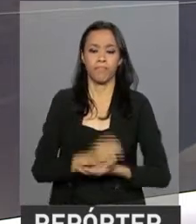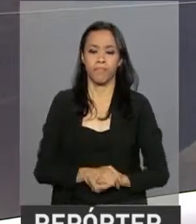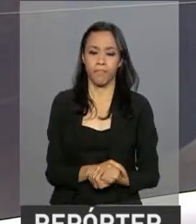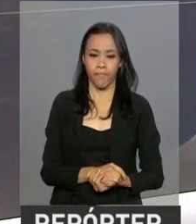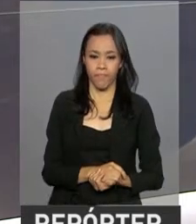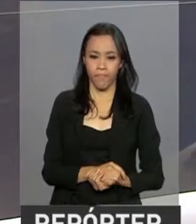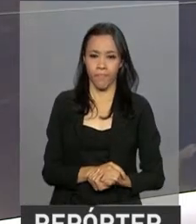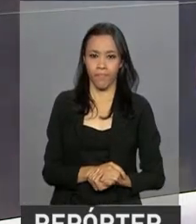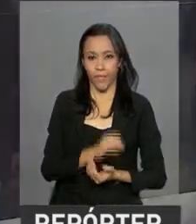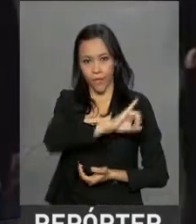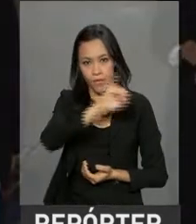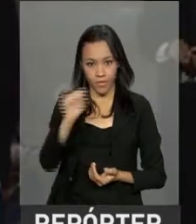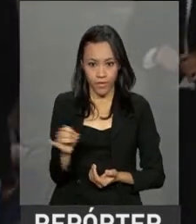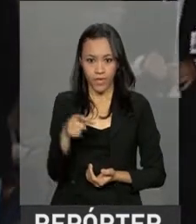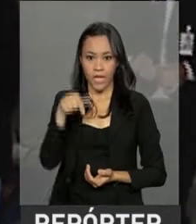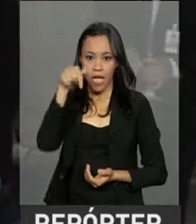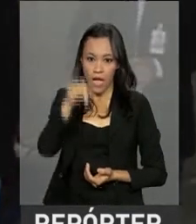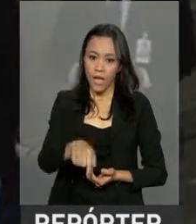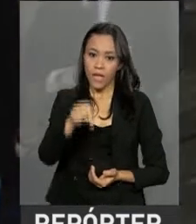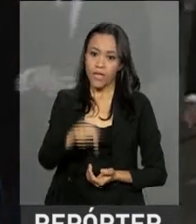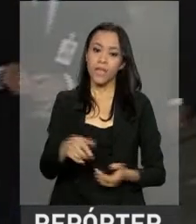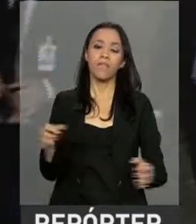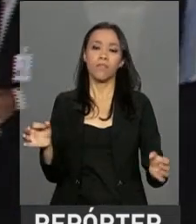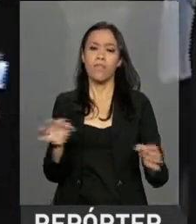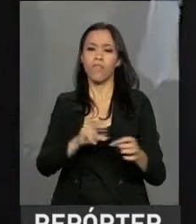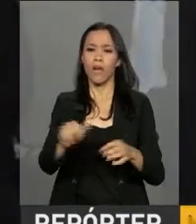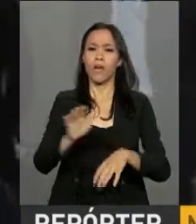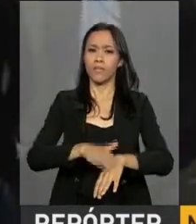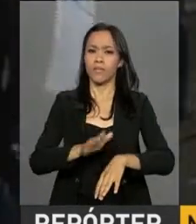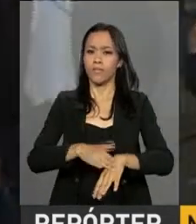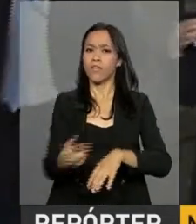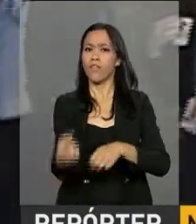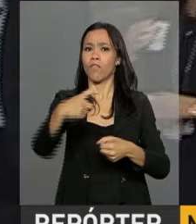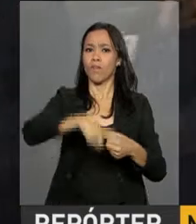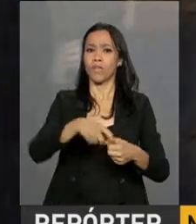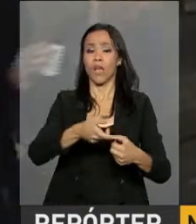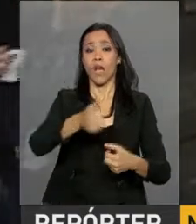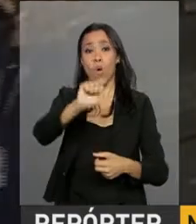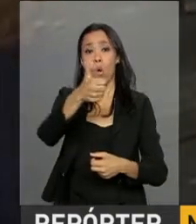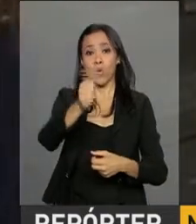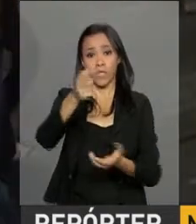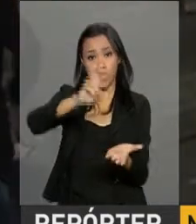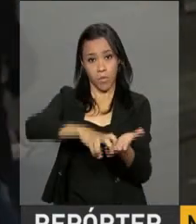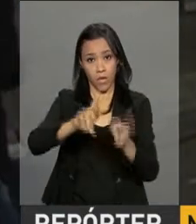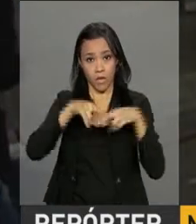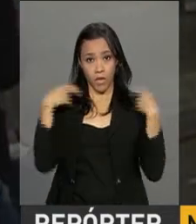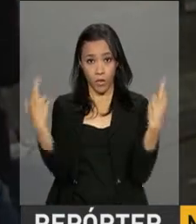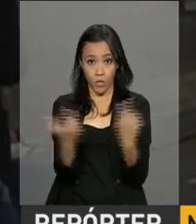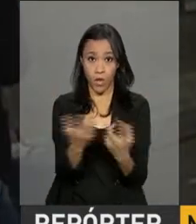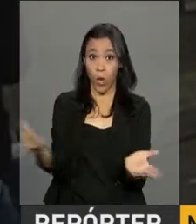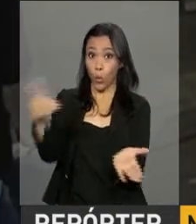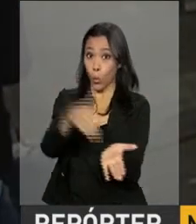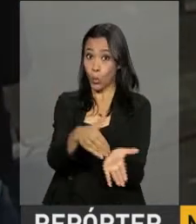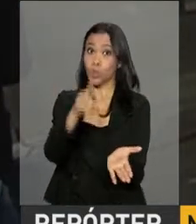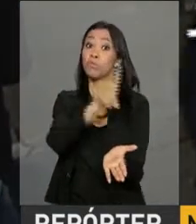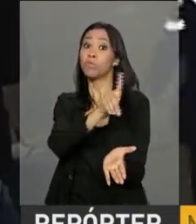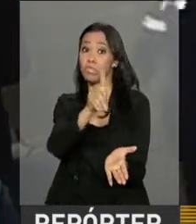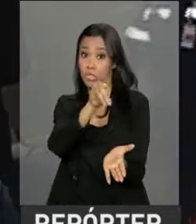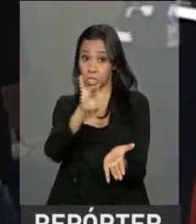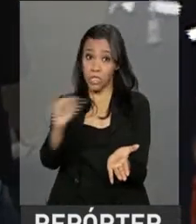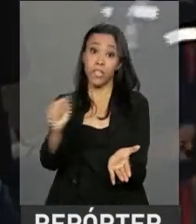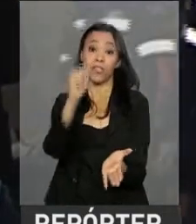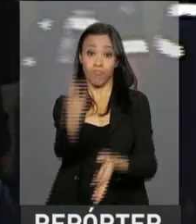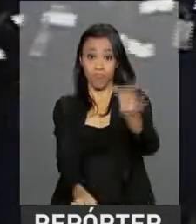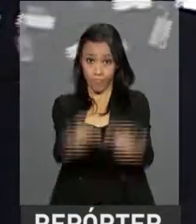o olá Renata a sessão aqui no senado será retomada Logo mais às 11 horas da manhã neste que é o sexto e último dia do julgamento